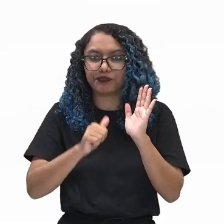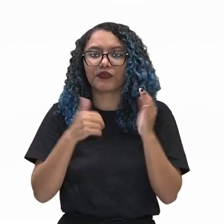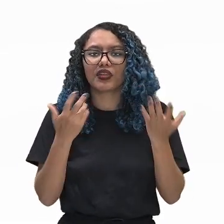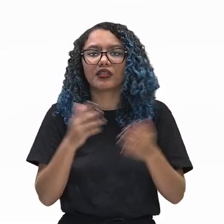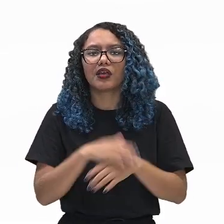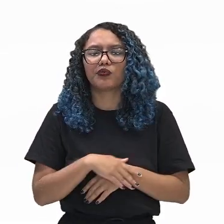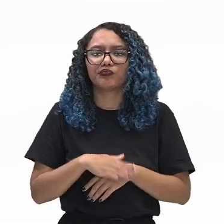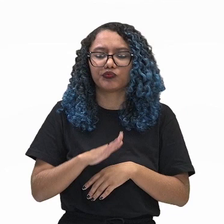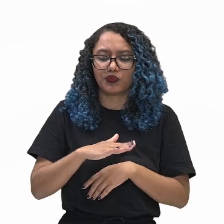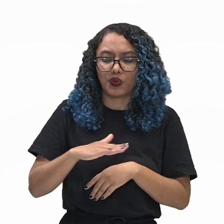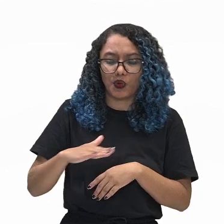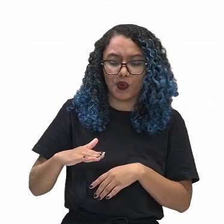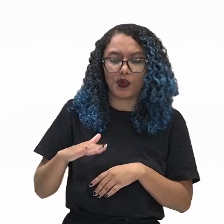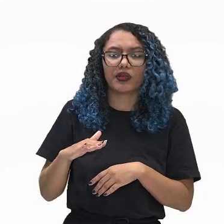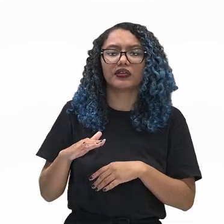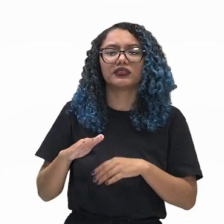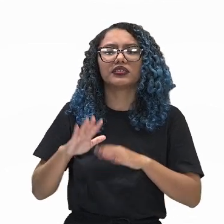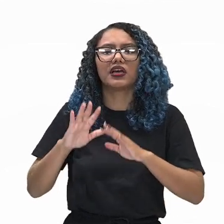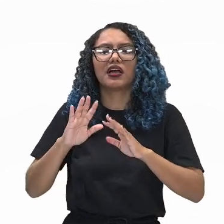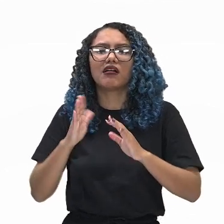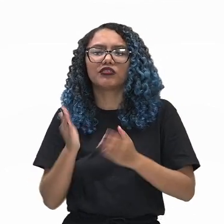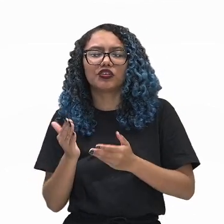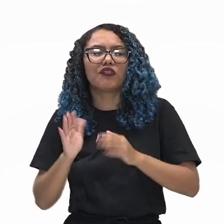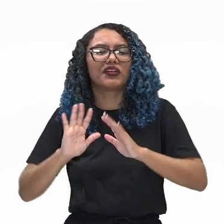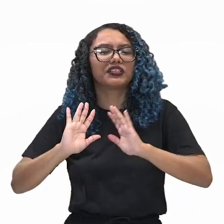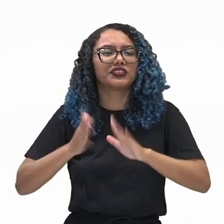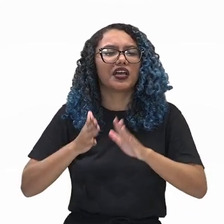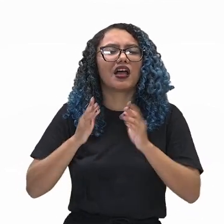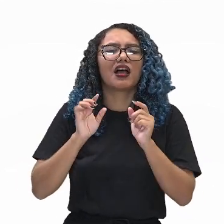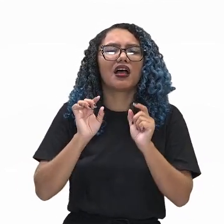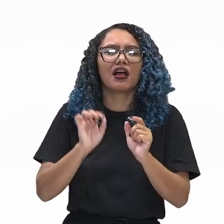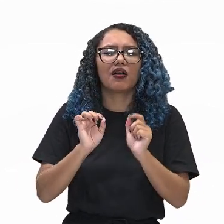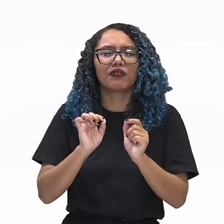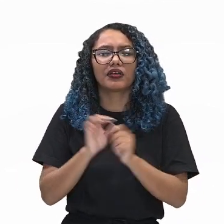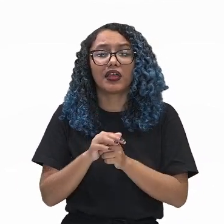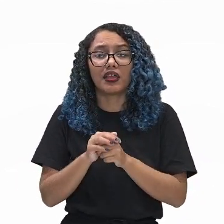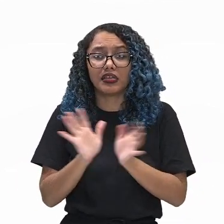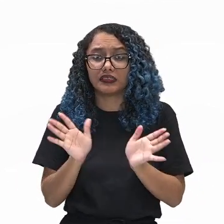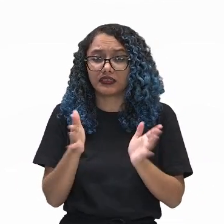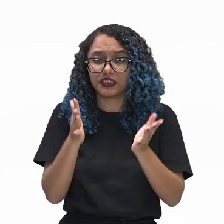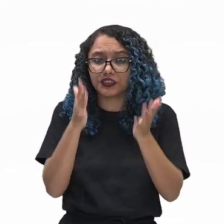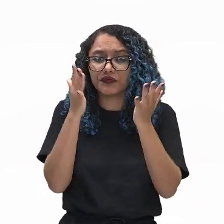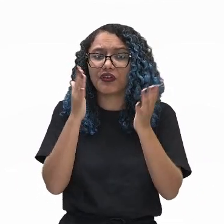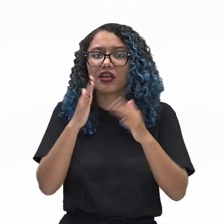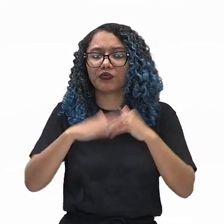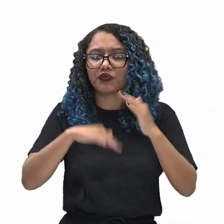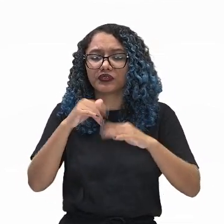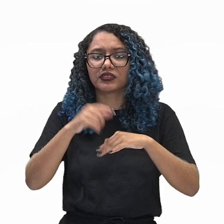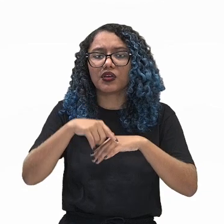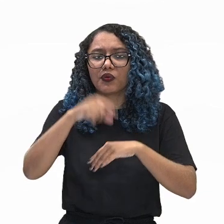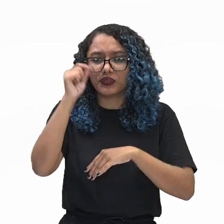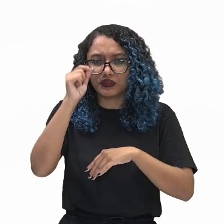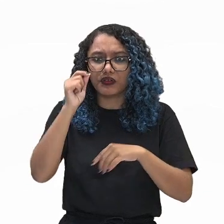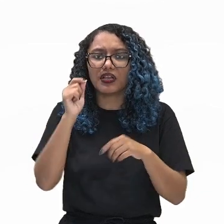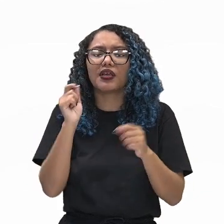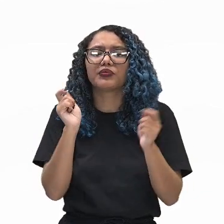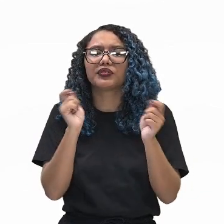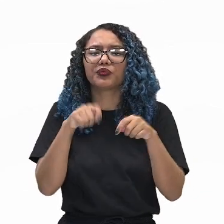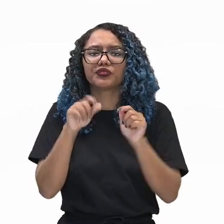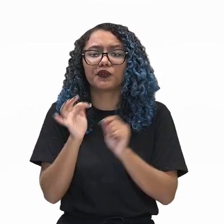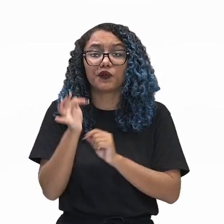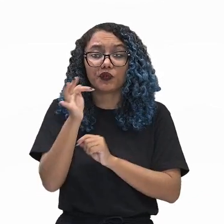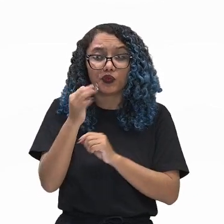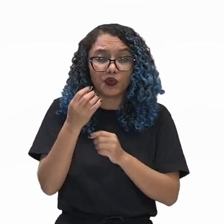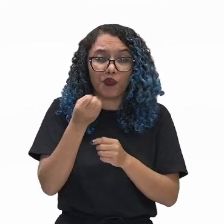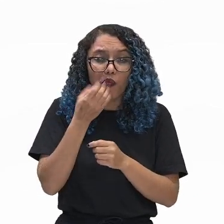cedo, somos condicionados a escolher uma profissão para termos um futuro próspero. Se a